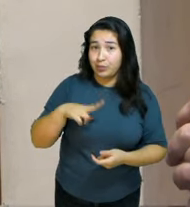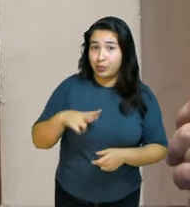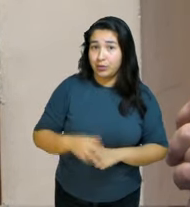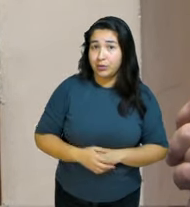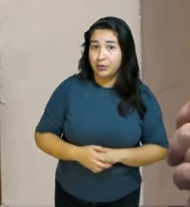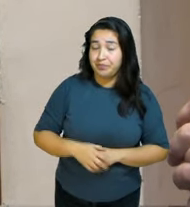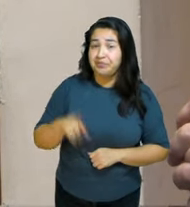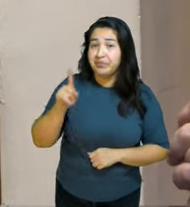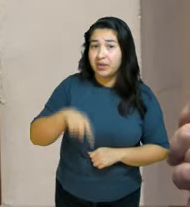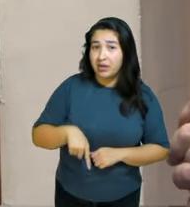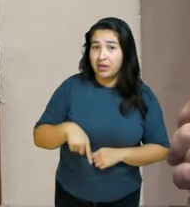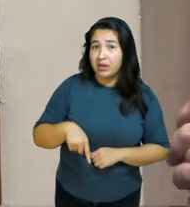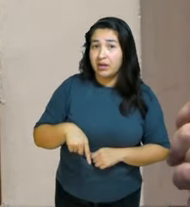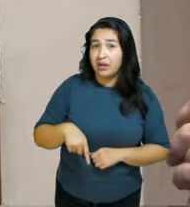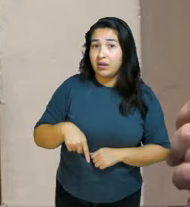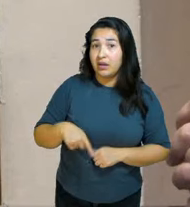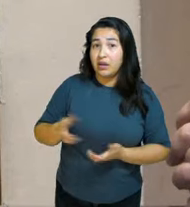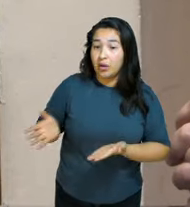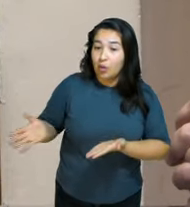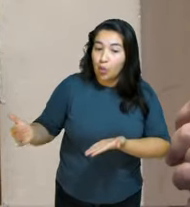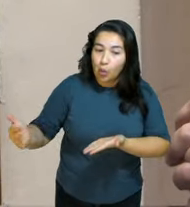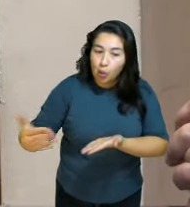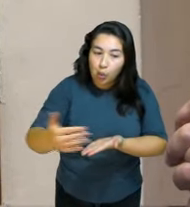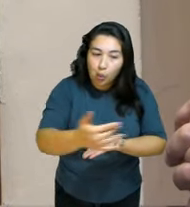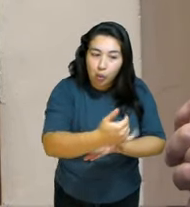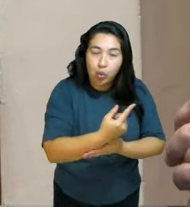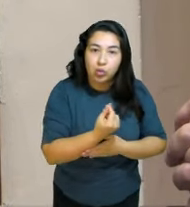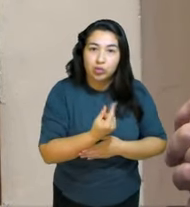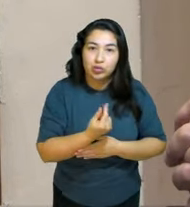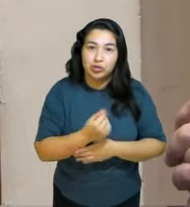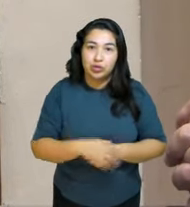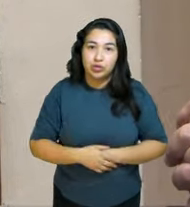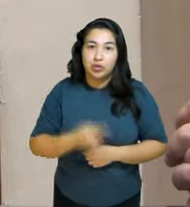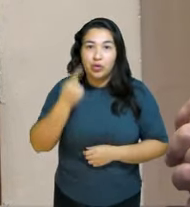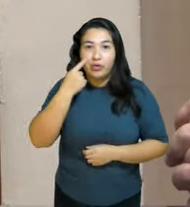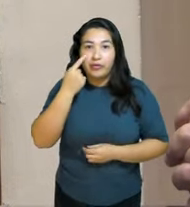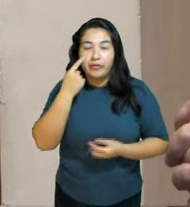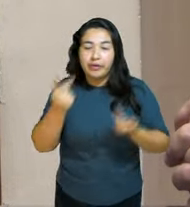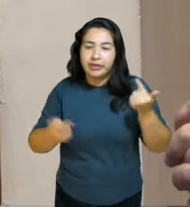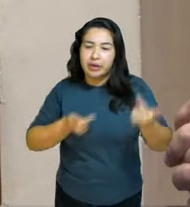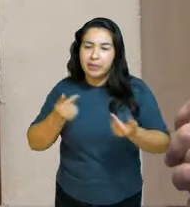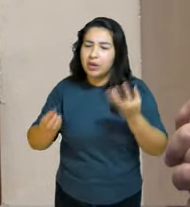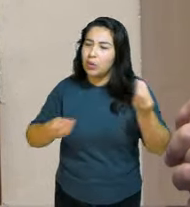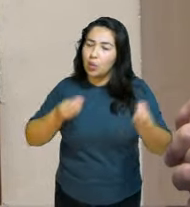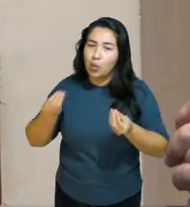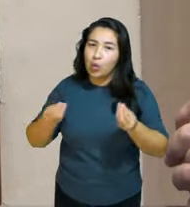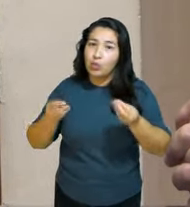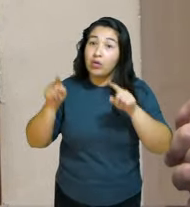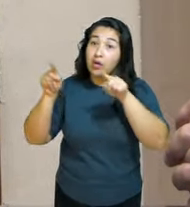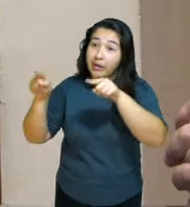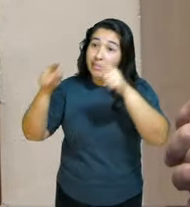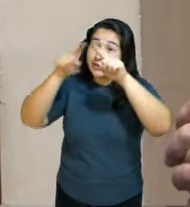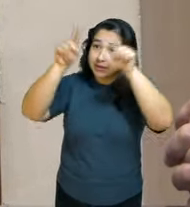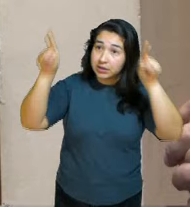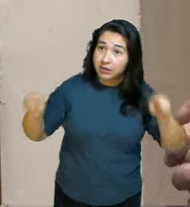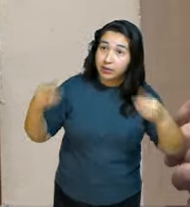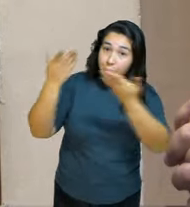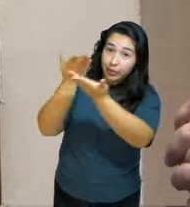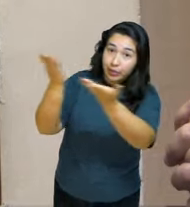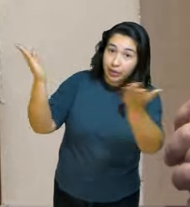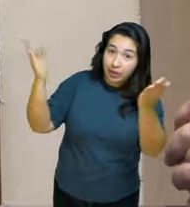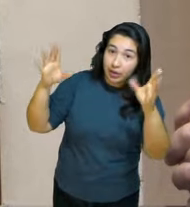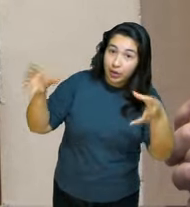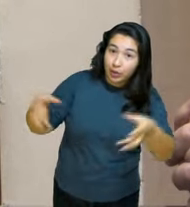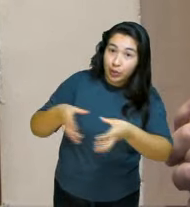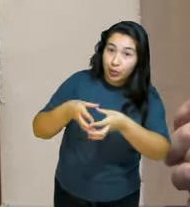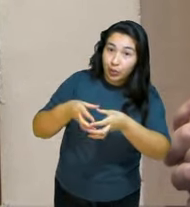ter a capacidade de captar recursos. E a gente também está trabalhando com isso. E é com o servidor que está aí no ouvido. Eu